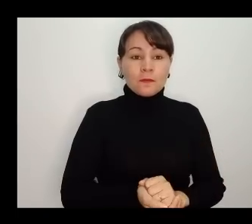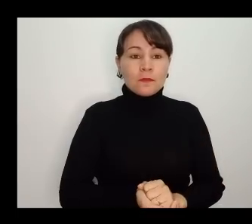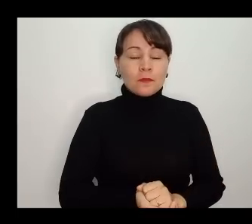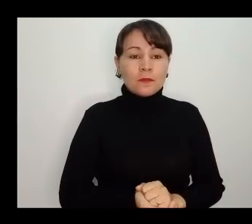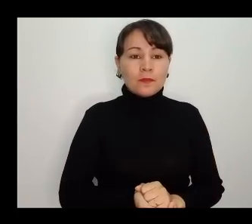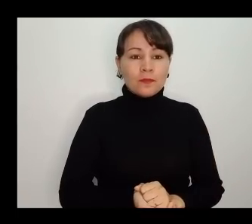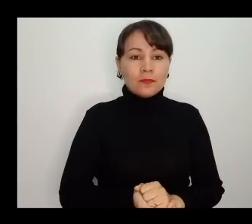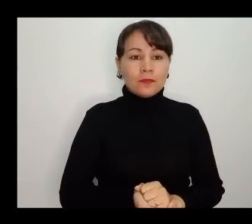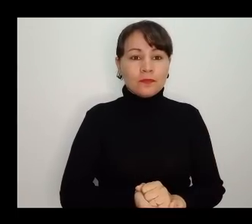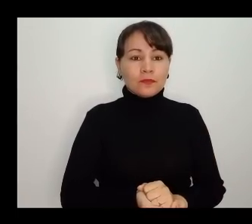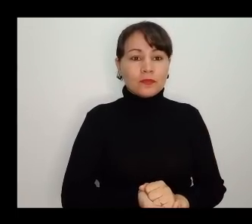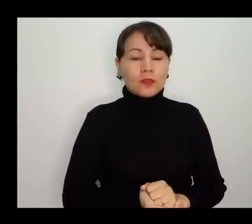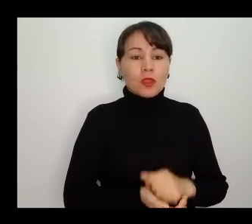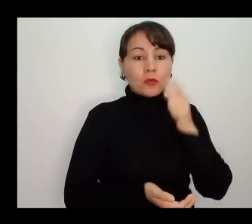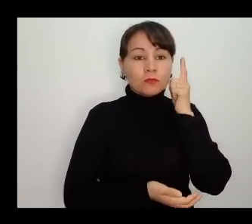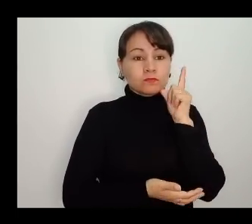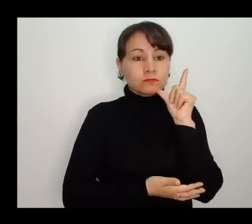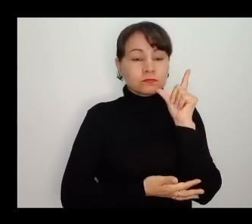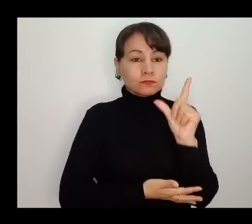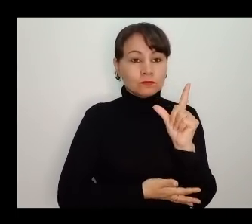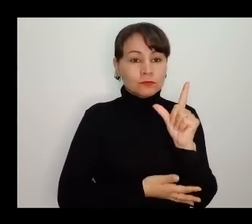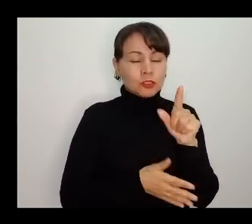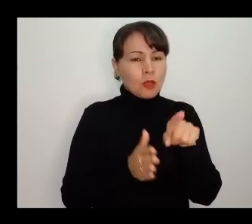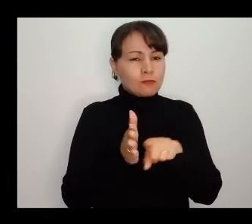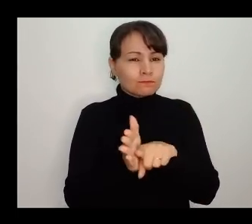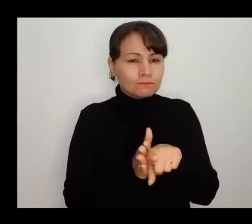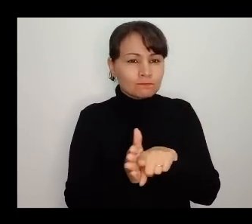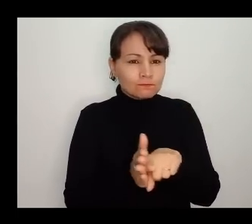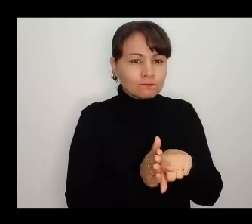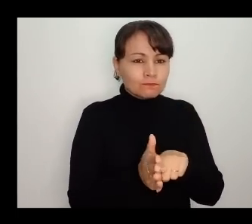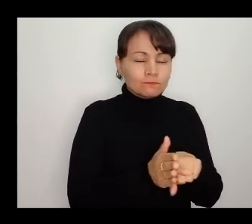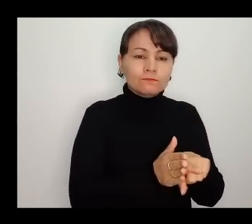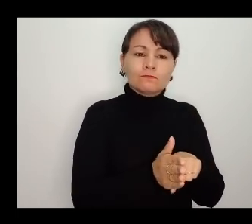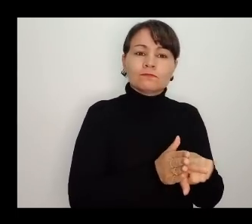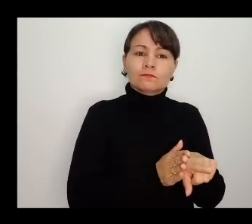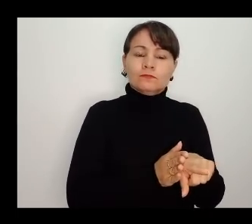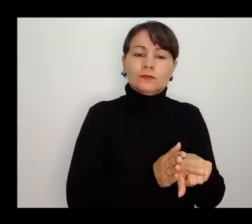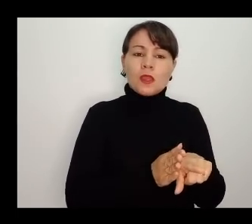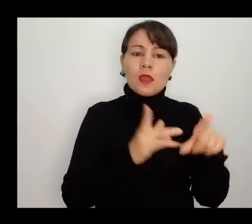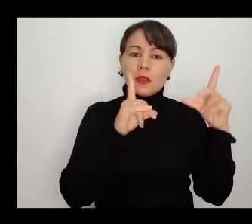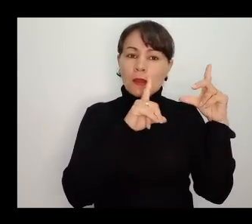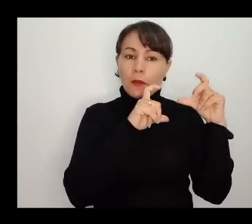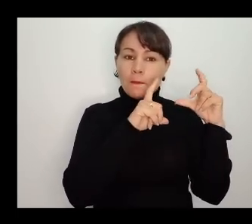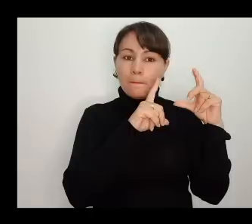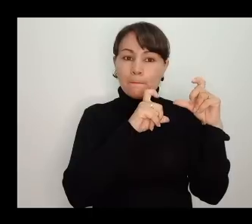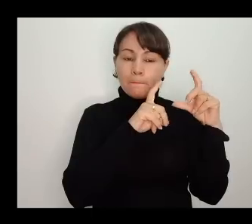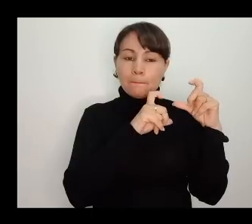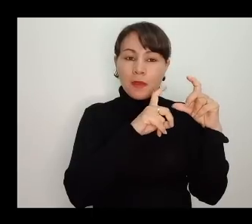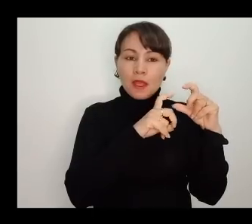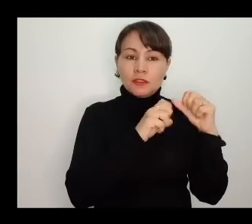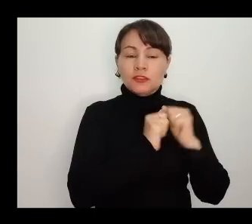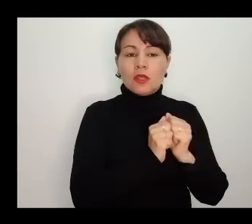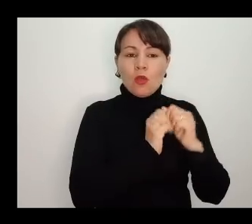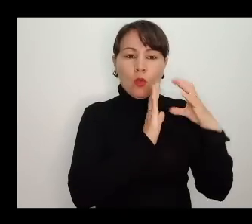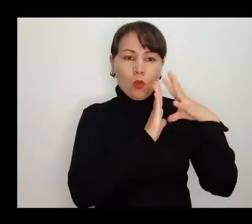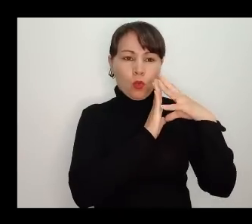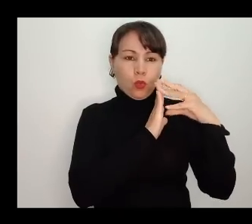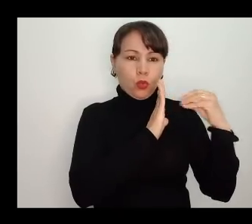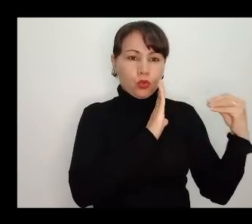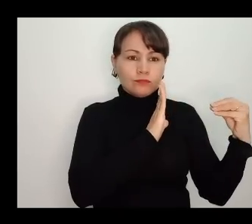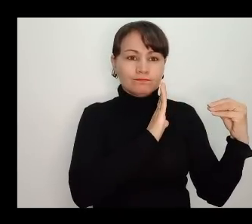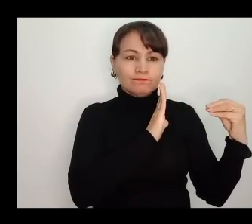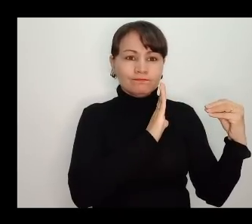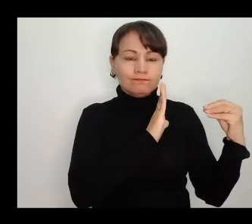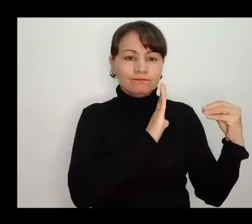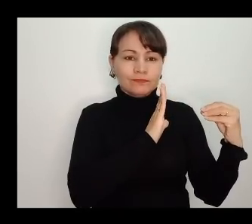Então, aqui nós conseguimos analisar imagens de ressonância